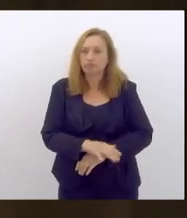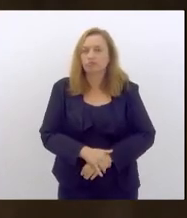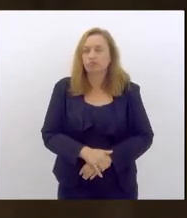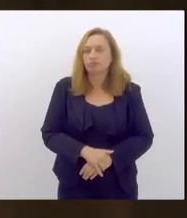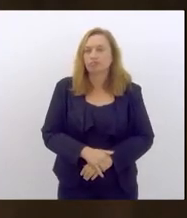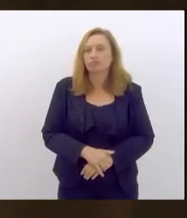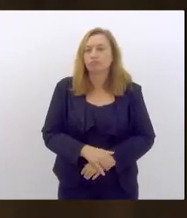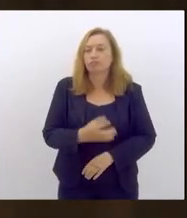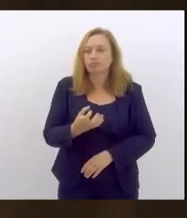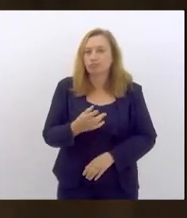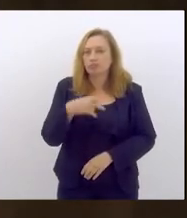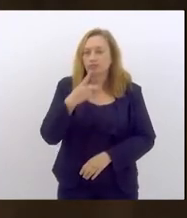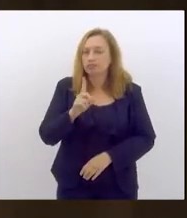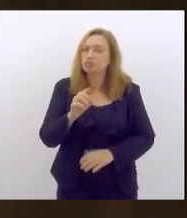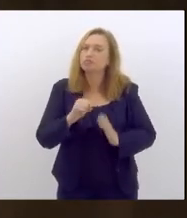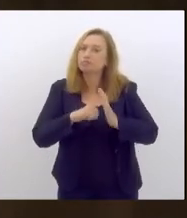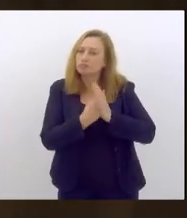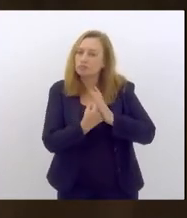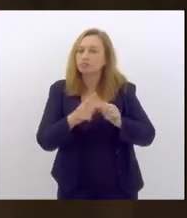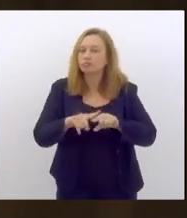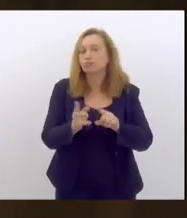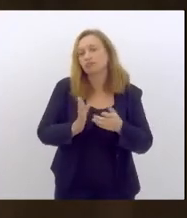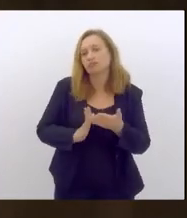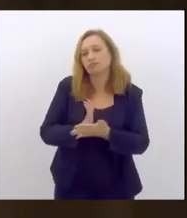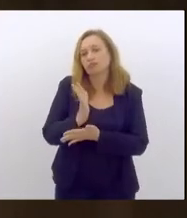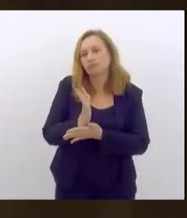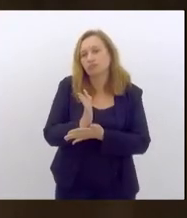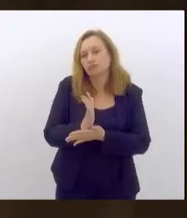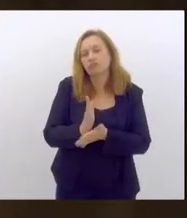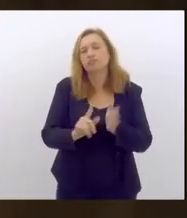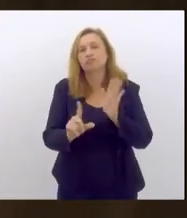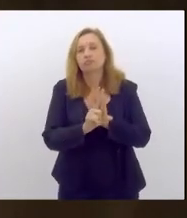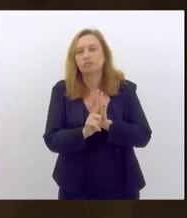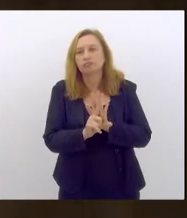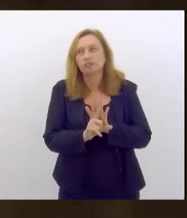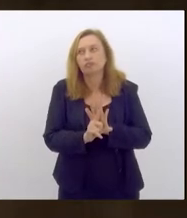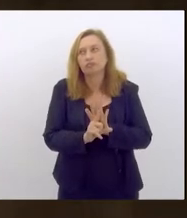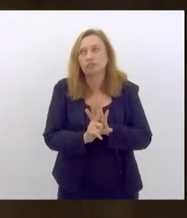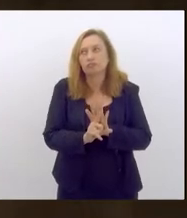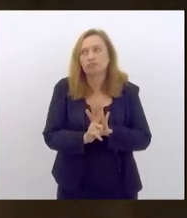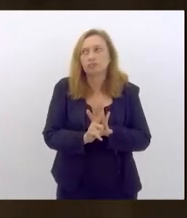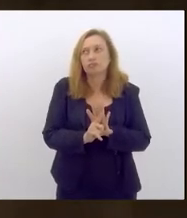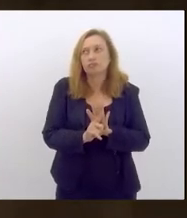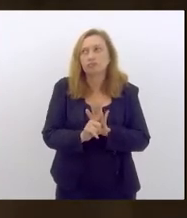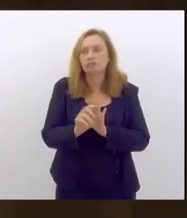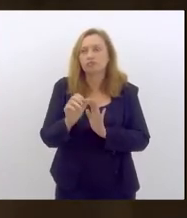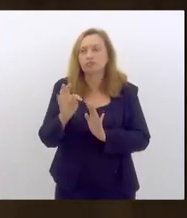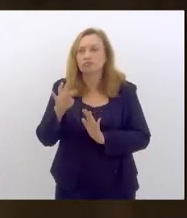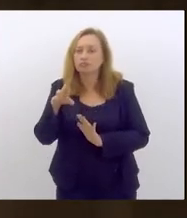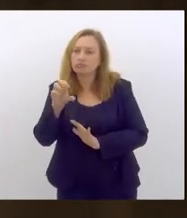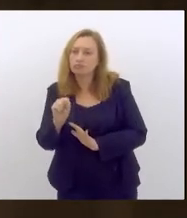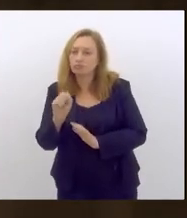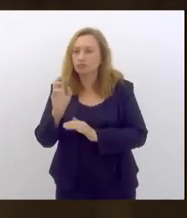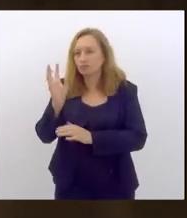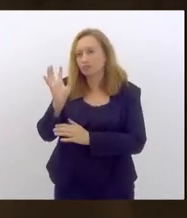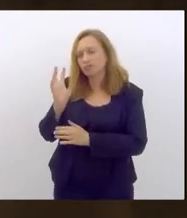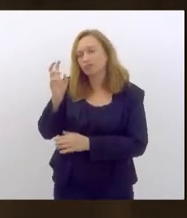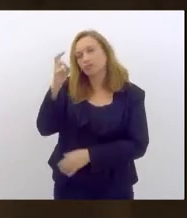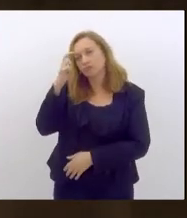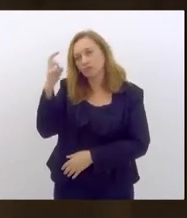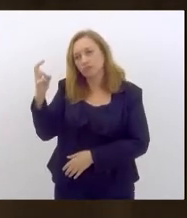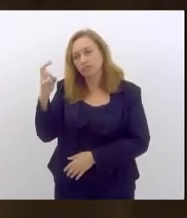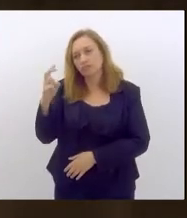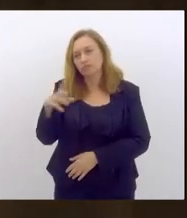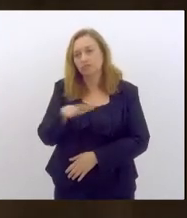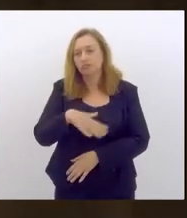eu quero falar não de um veto, mas da aprovação da lei sobre os animadores e animadoras culturais no âmbito da rede estadual de